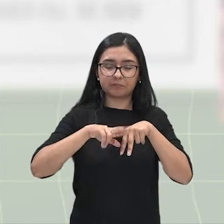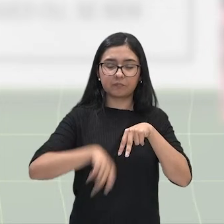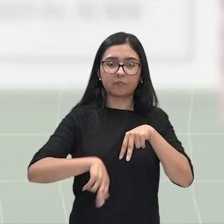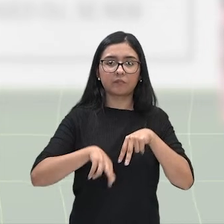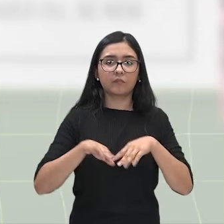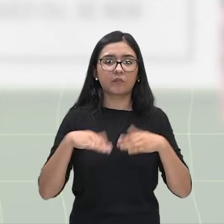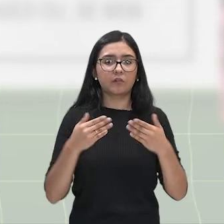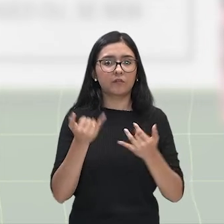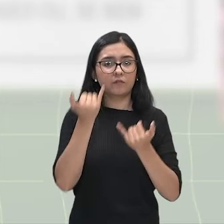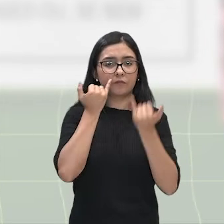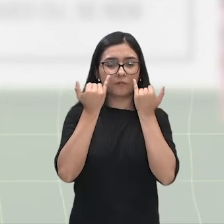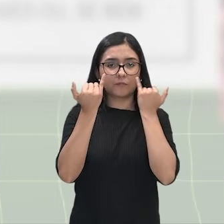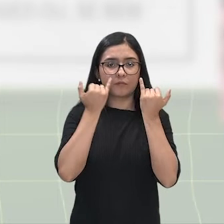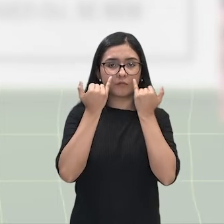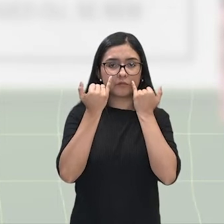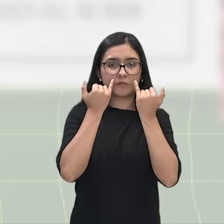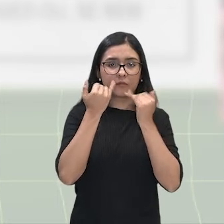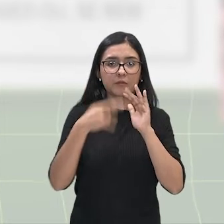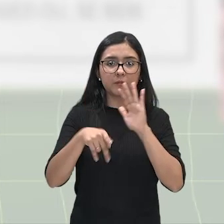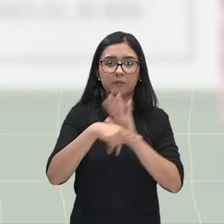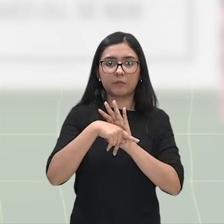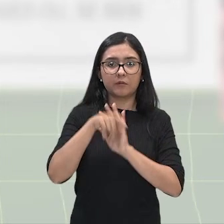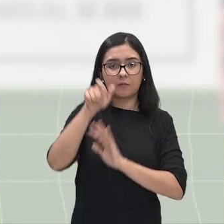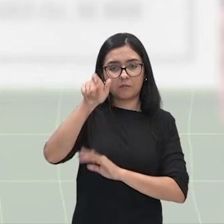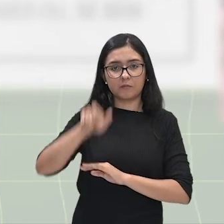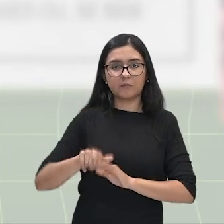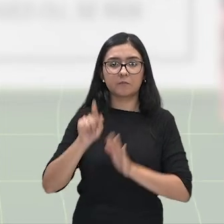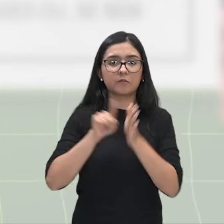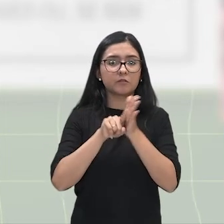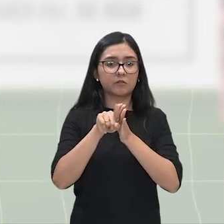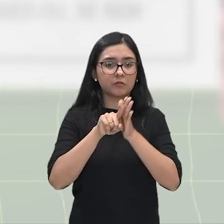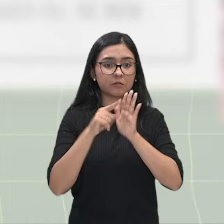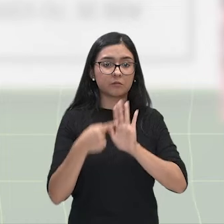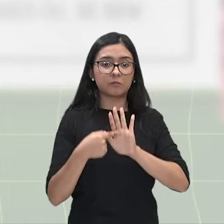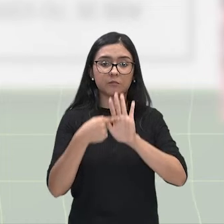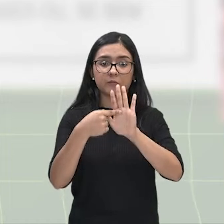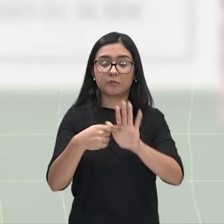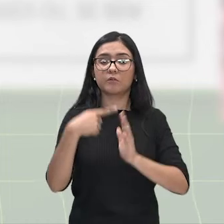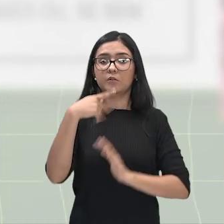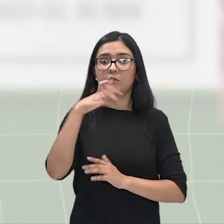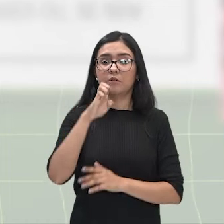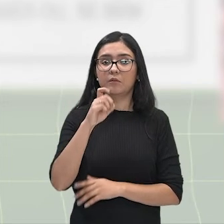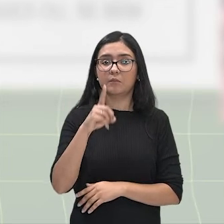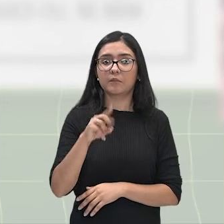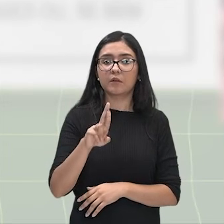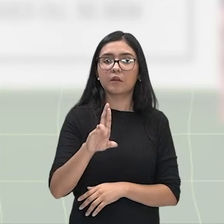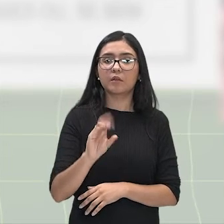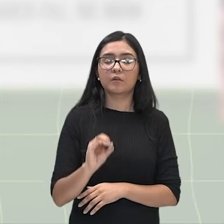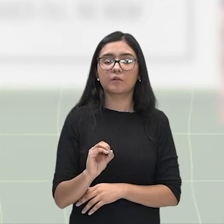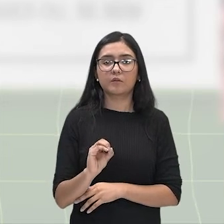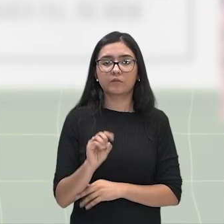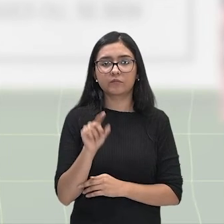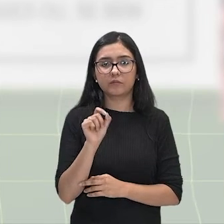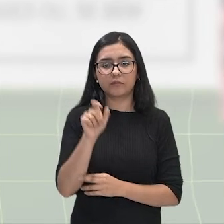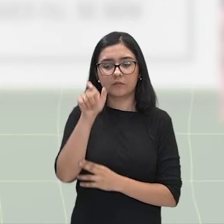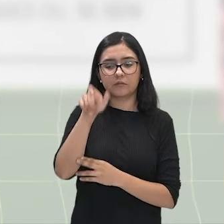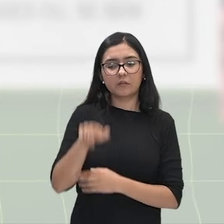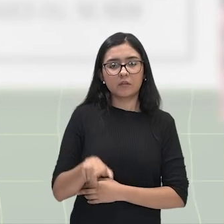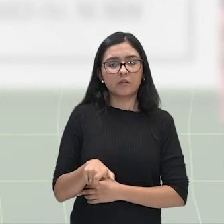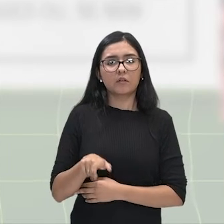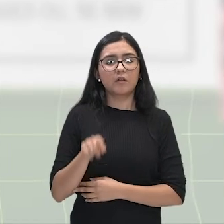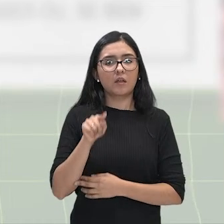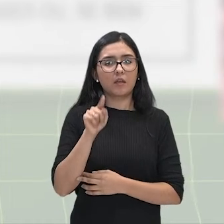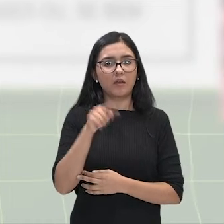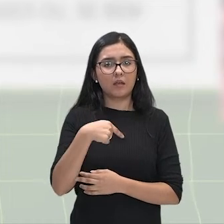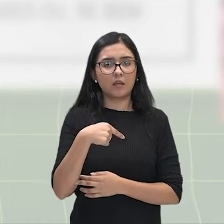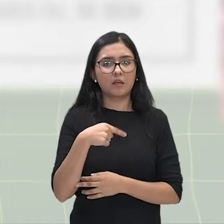o estudioso, o pesquisador trouxe, e o Pedro Conceição, né, que é